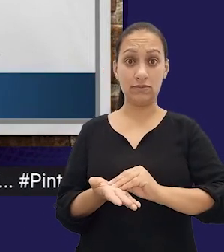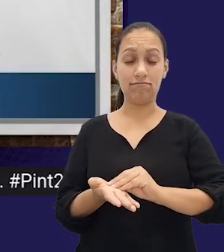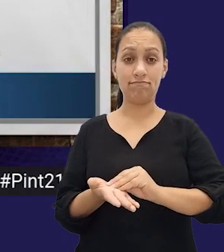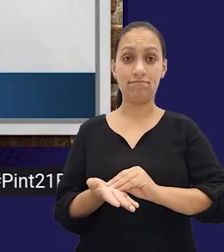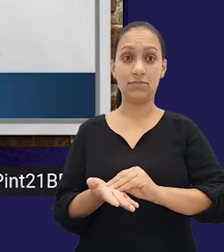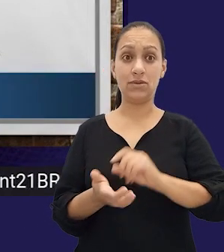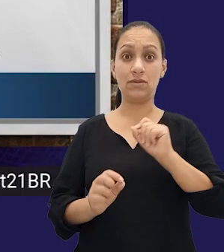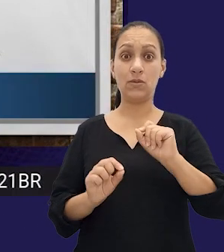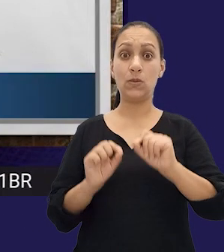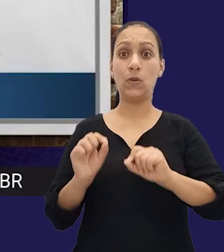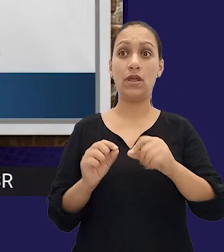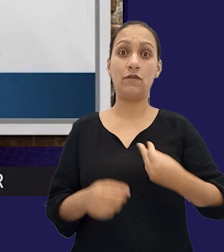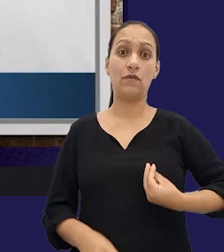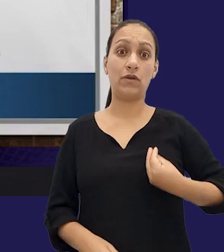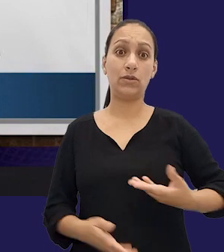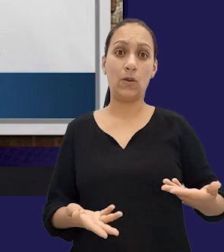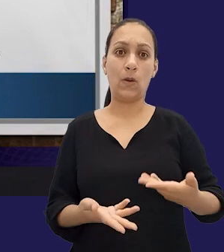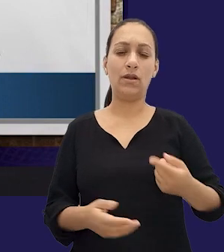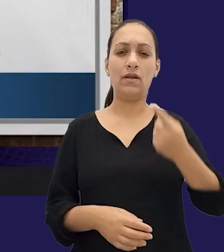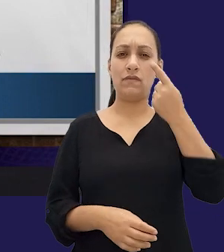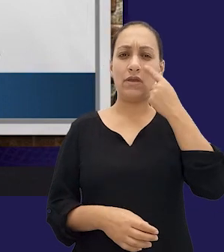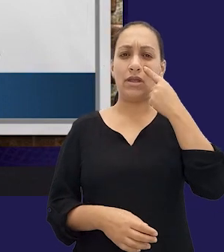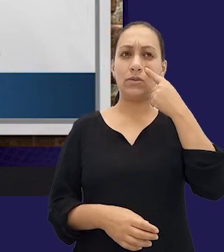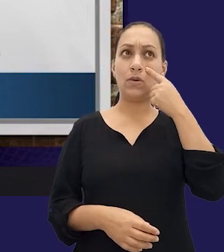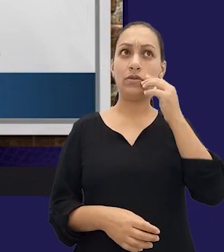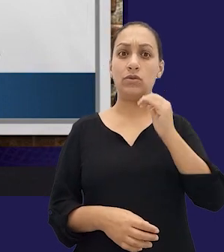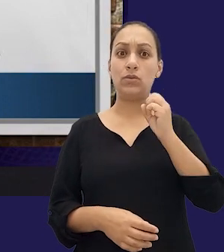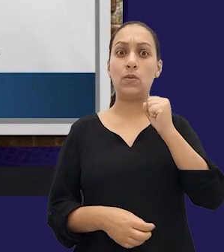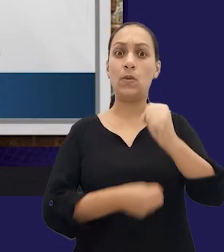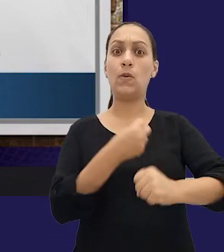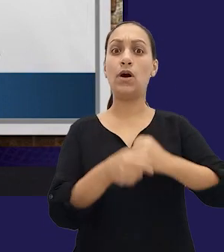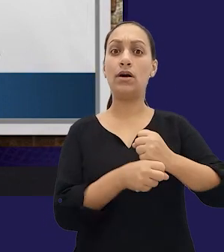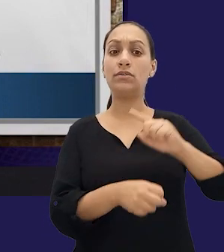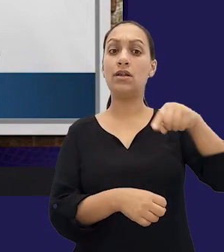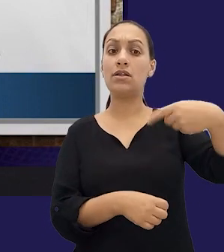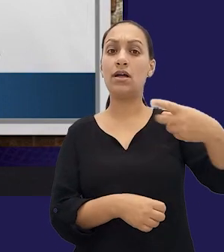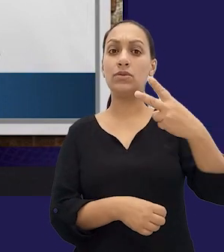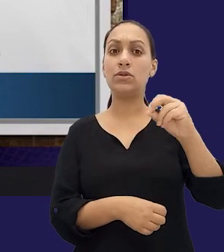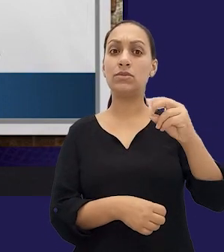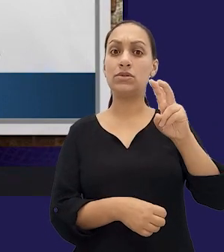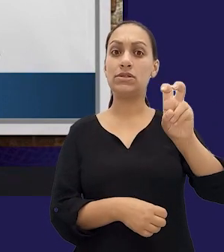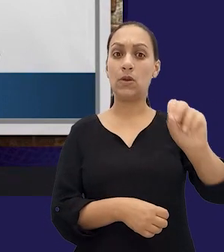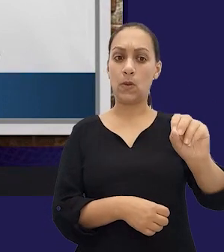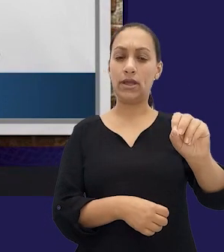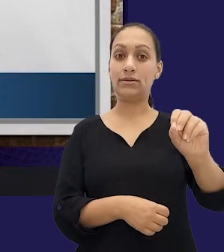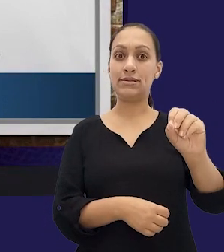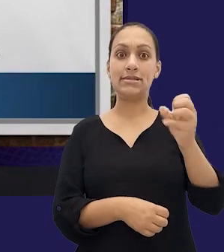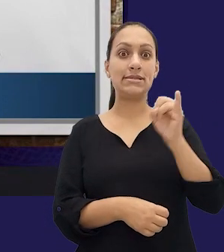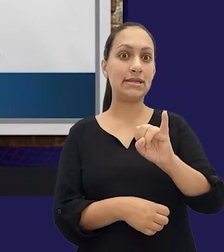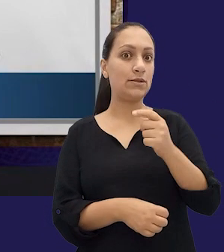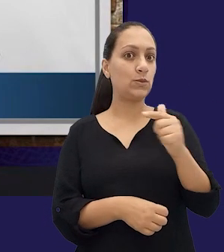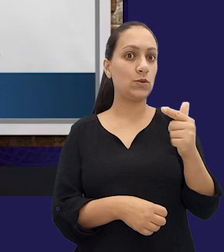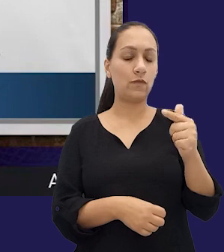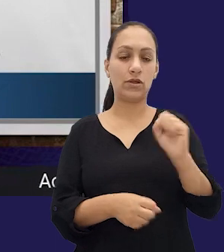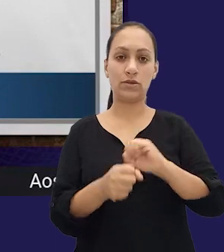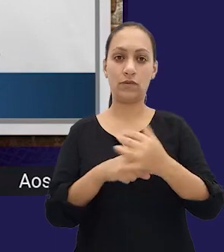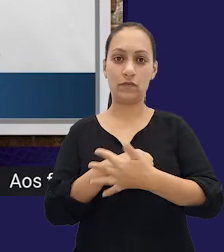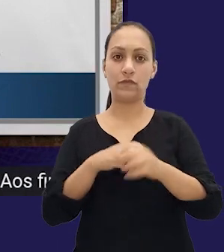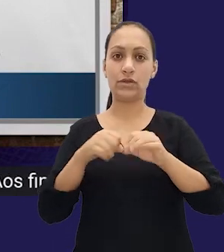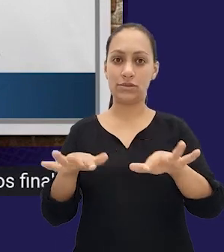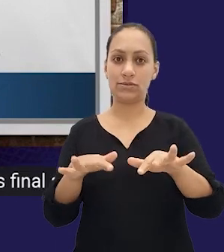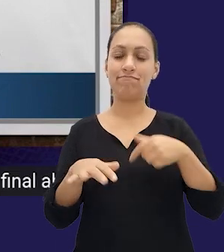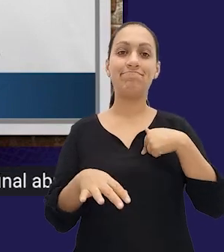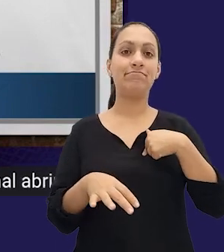uma previsão de que lá em 2050, se não tivesse Covid, que a gente ia estar sem alternativas terapêuticas, caso